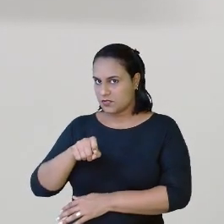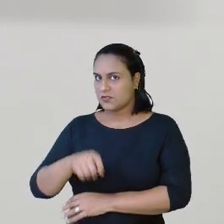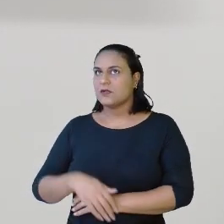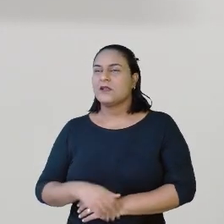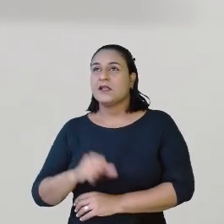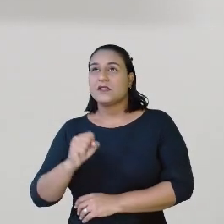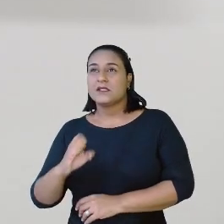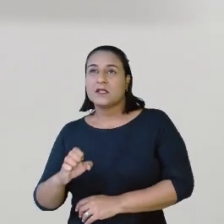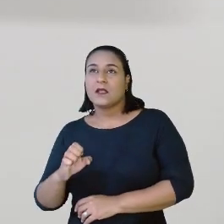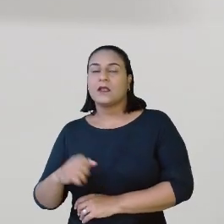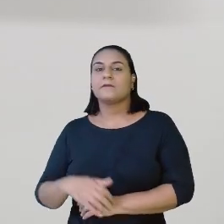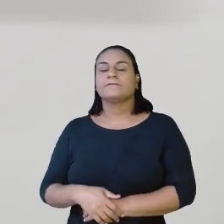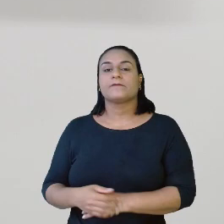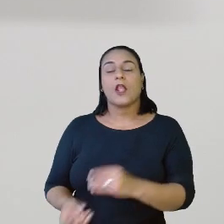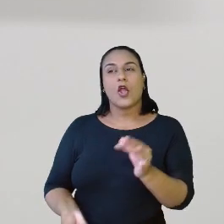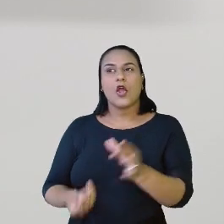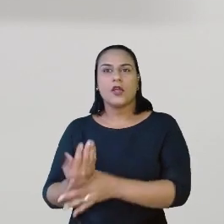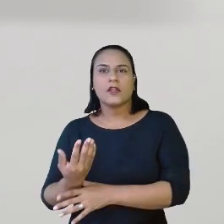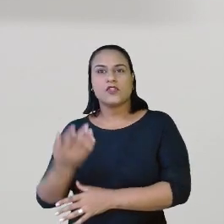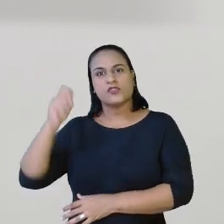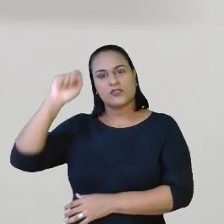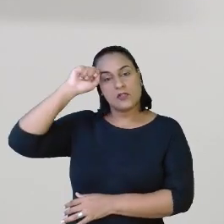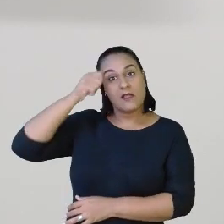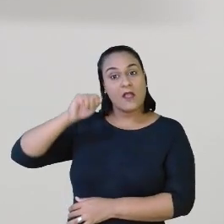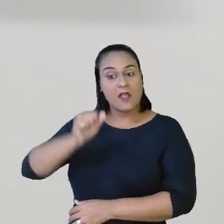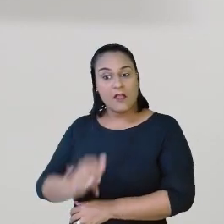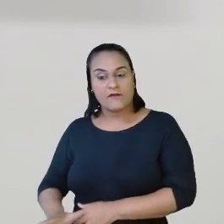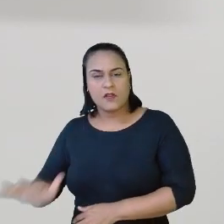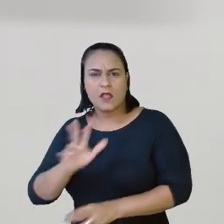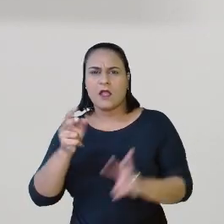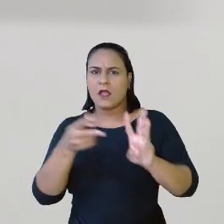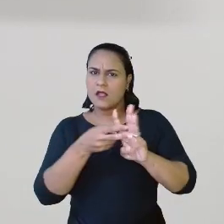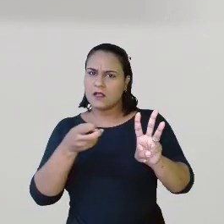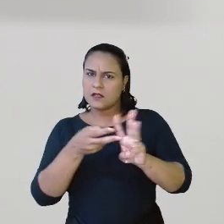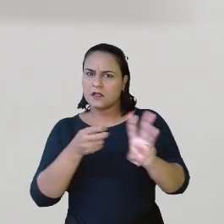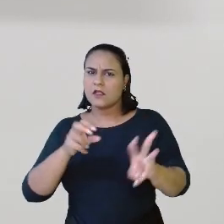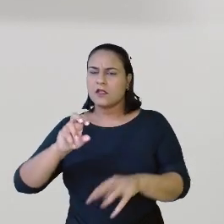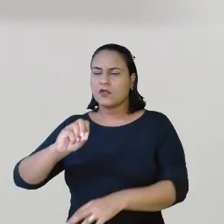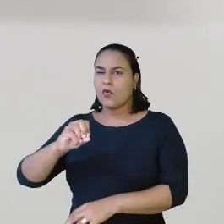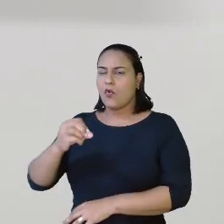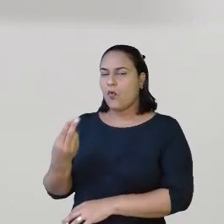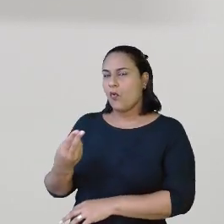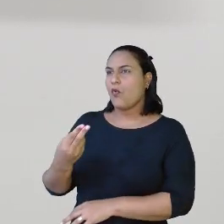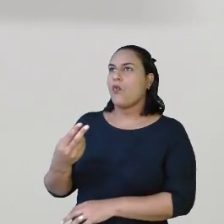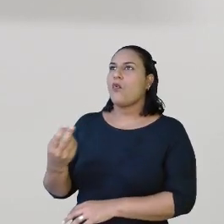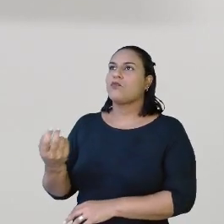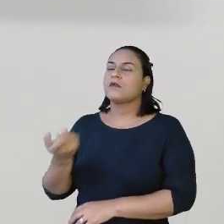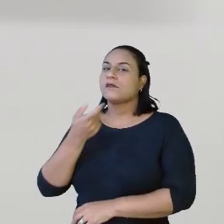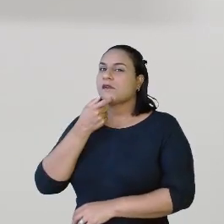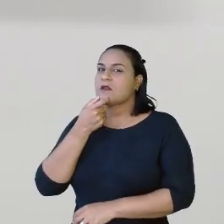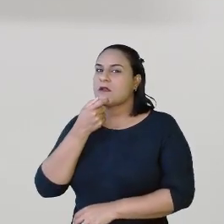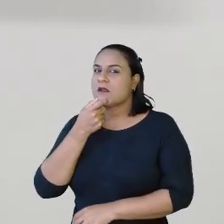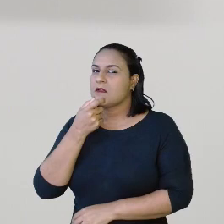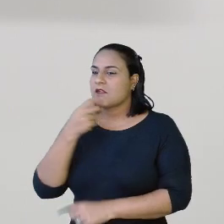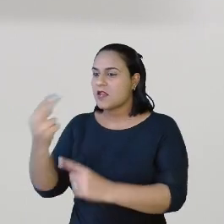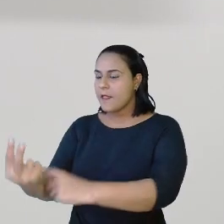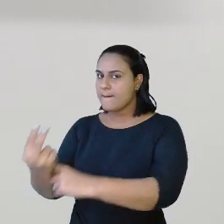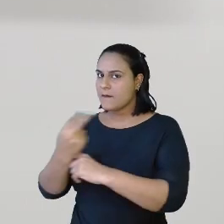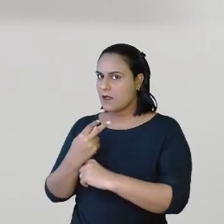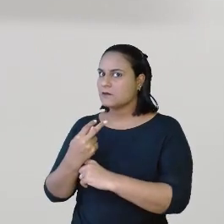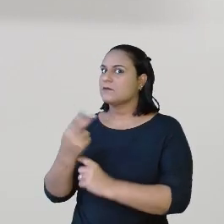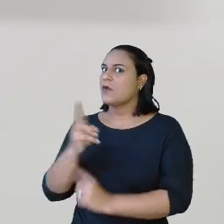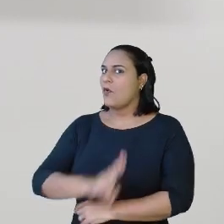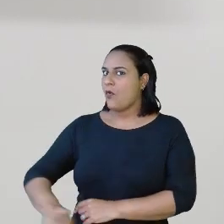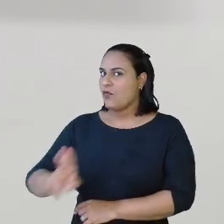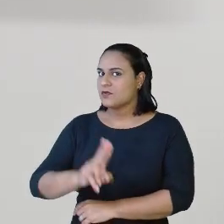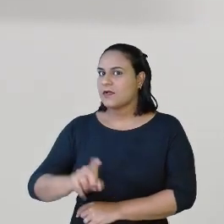Se a palavra é de origem africana, se a palavra é de origem indígena, ou se a palavra foi aportuguesada, tinha origem na língua inglesa, eu utilizo